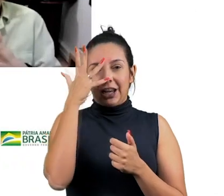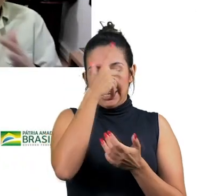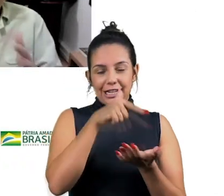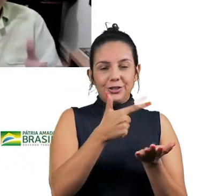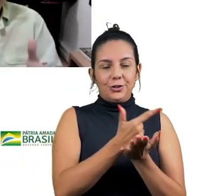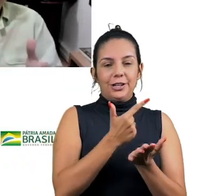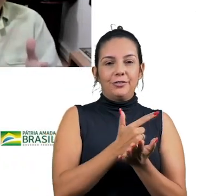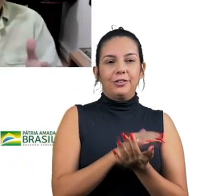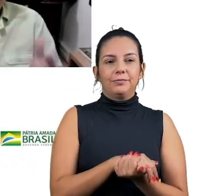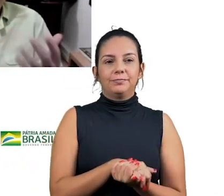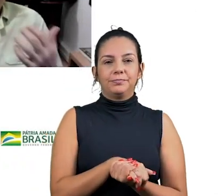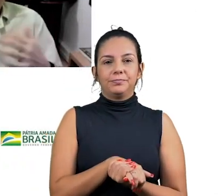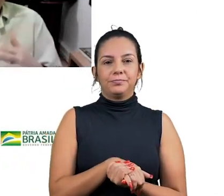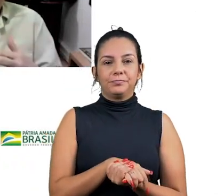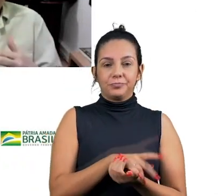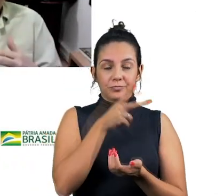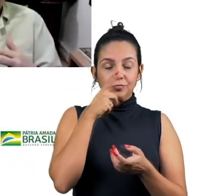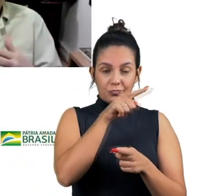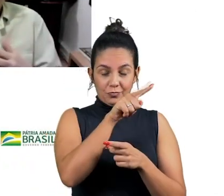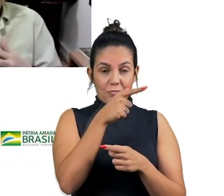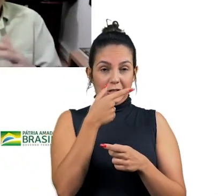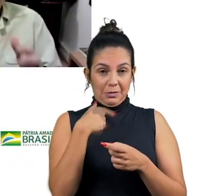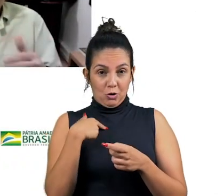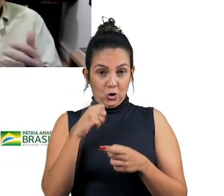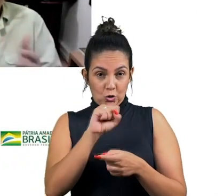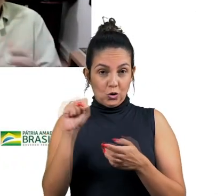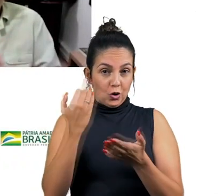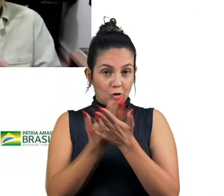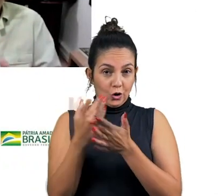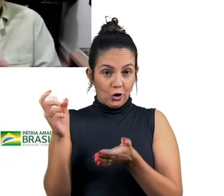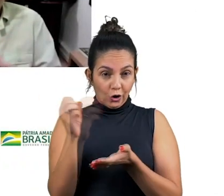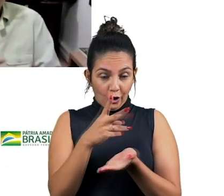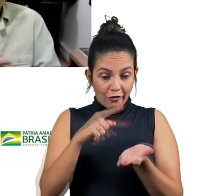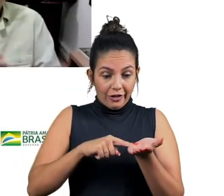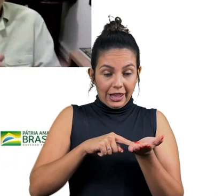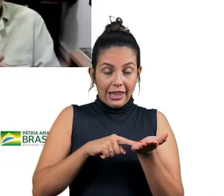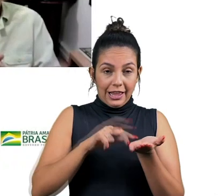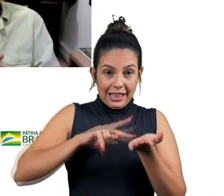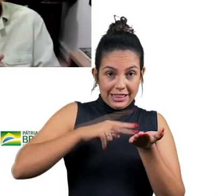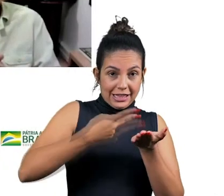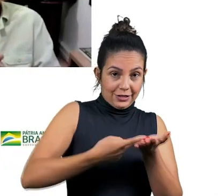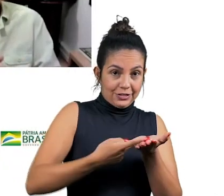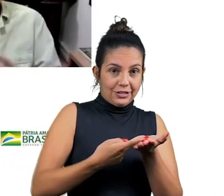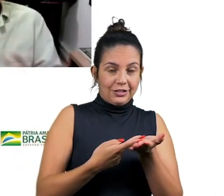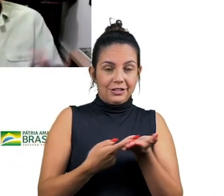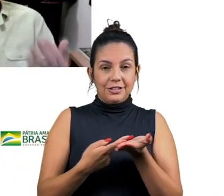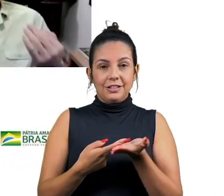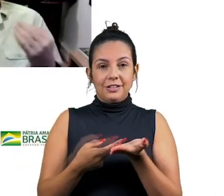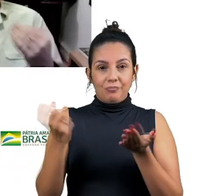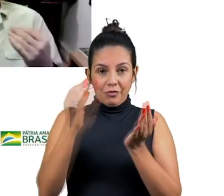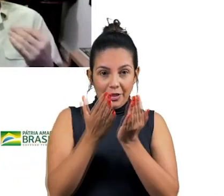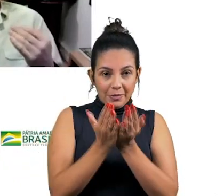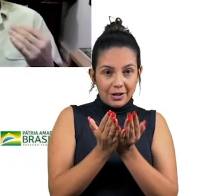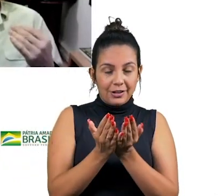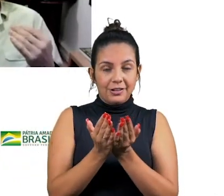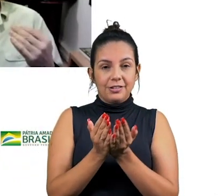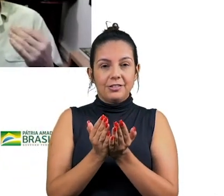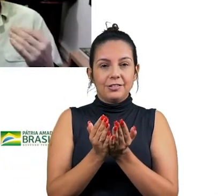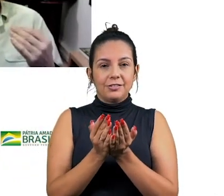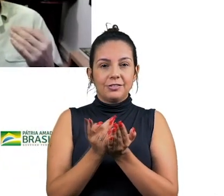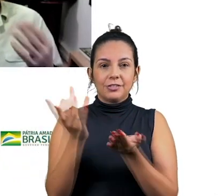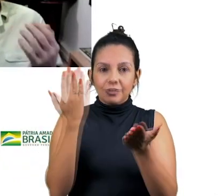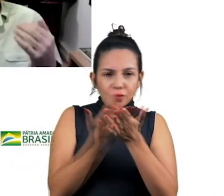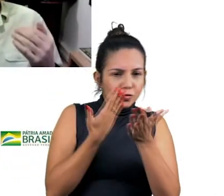Nada. Mas para ele, que era uma nova versão da palavra, né, da Bíblia, ele